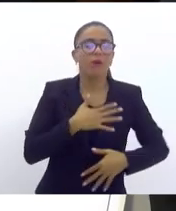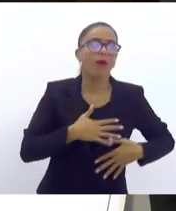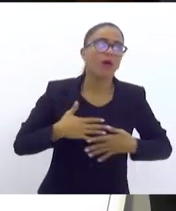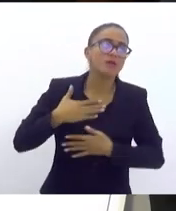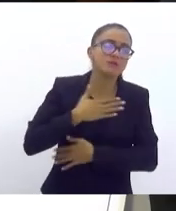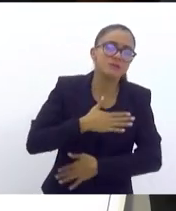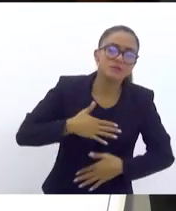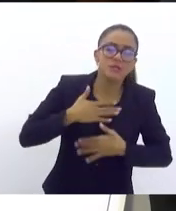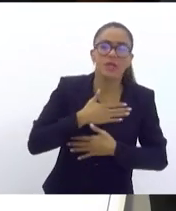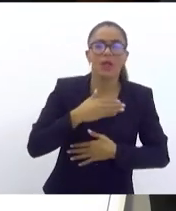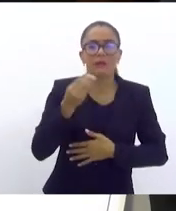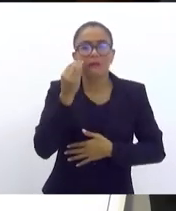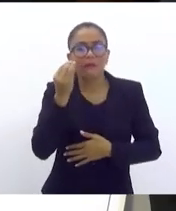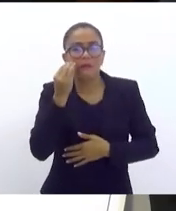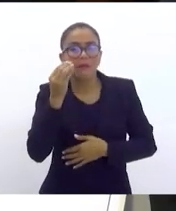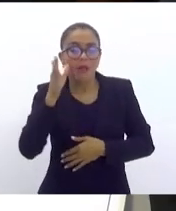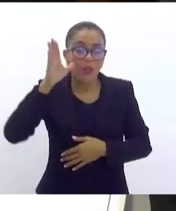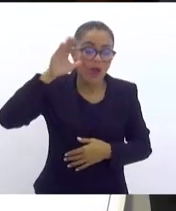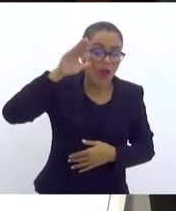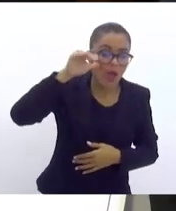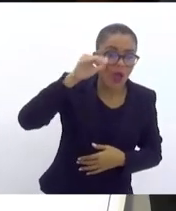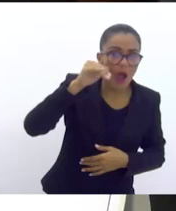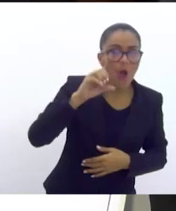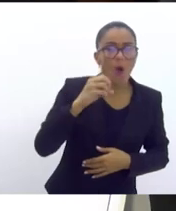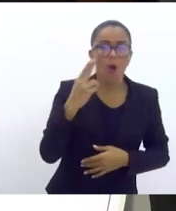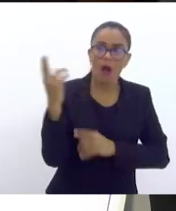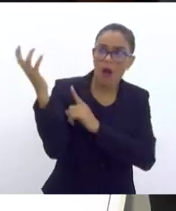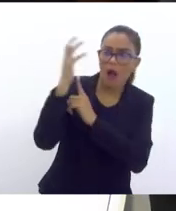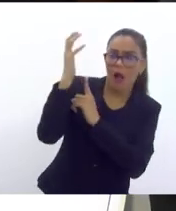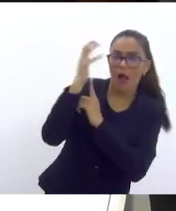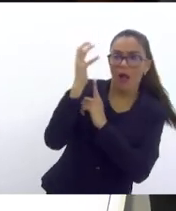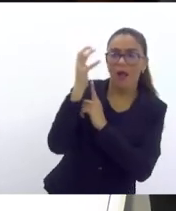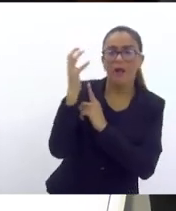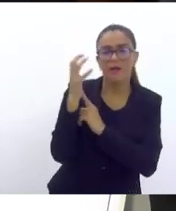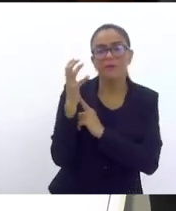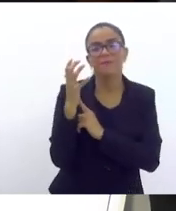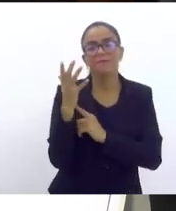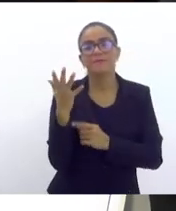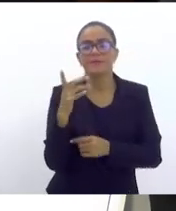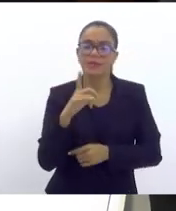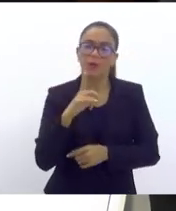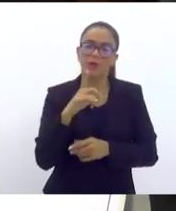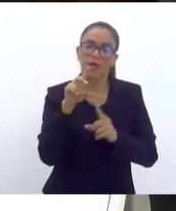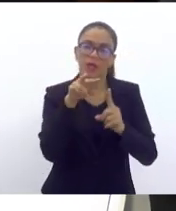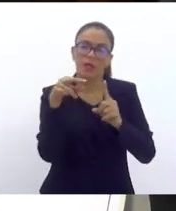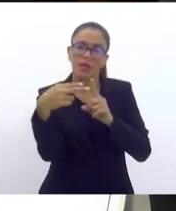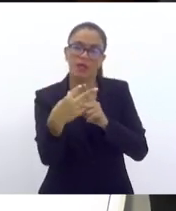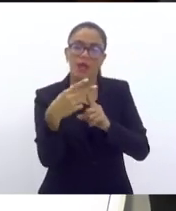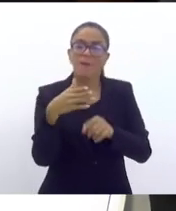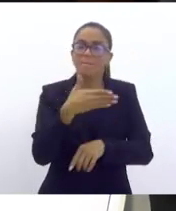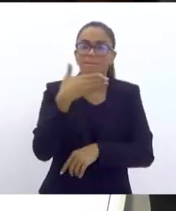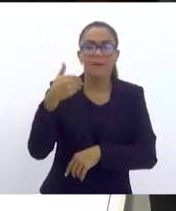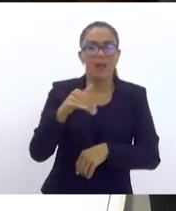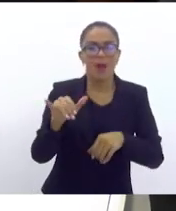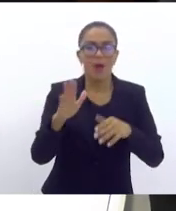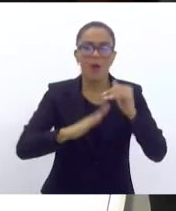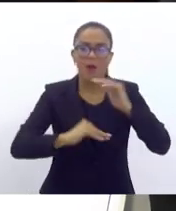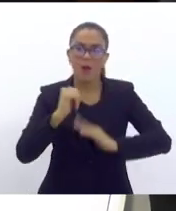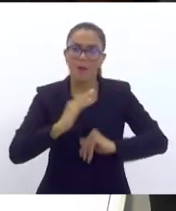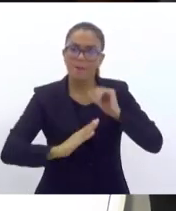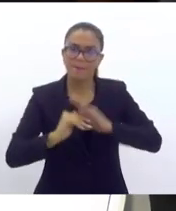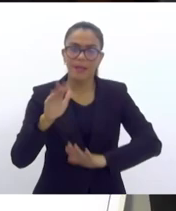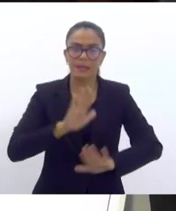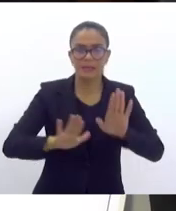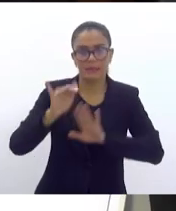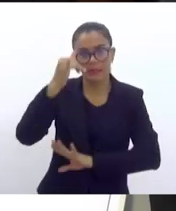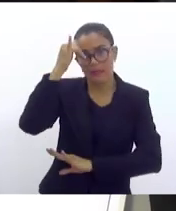quer seja a curiosidade quer seja a pressão mas em última última análise as melhores práticas de prevenção vão indicar para a